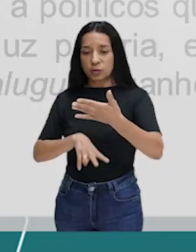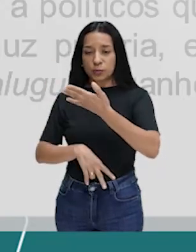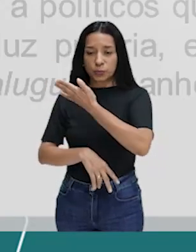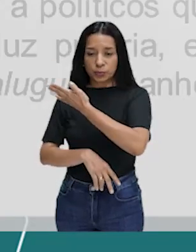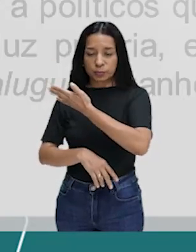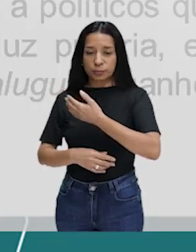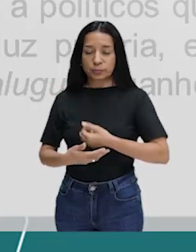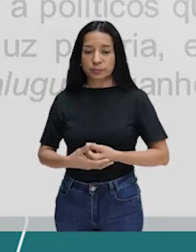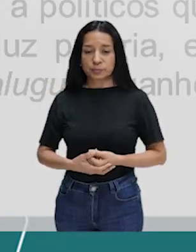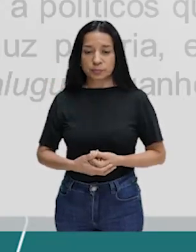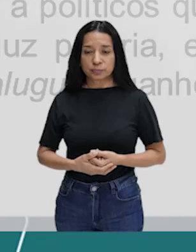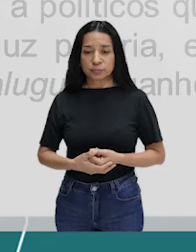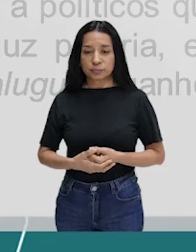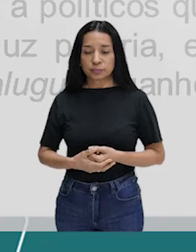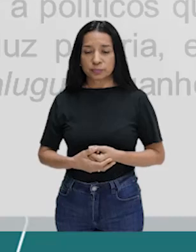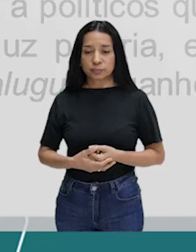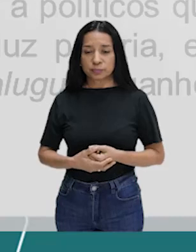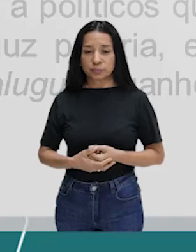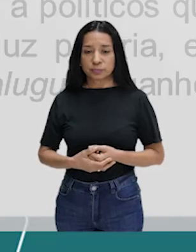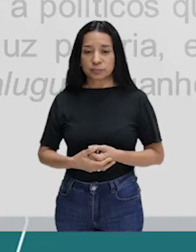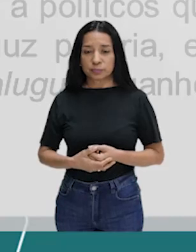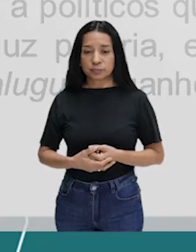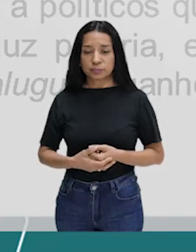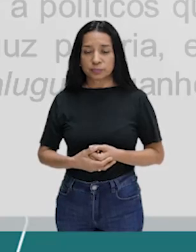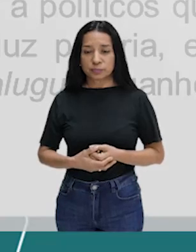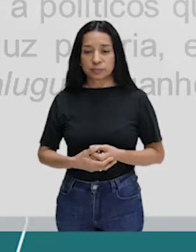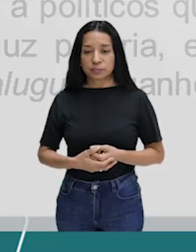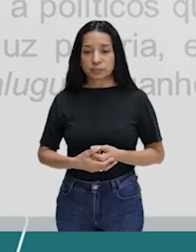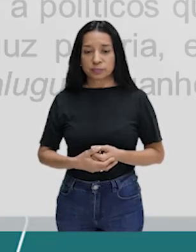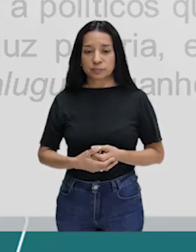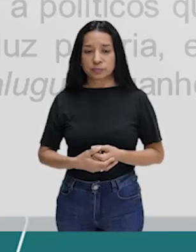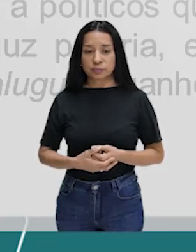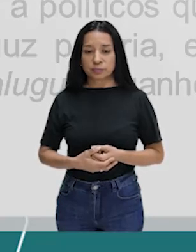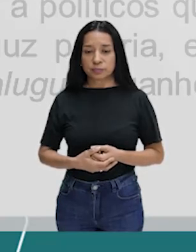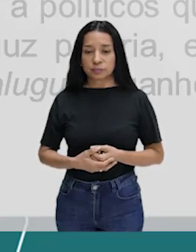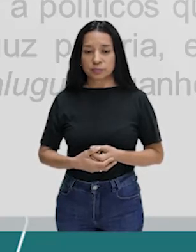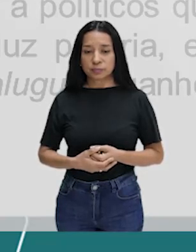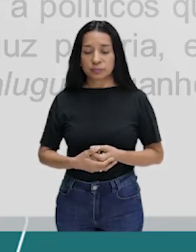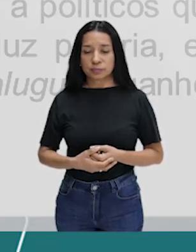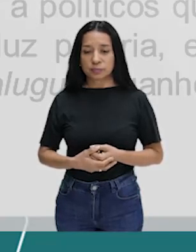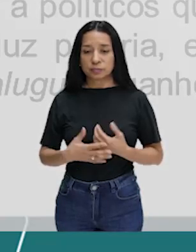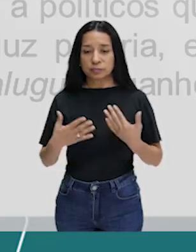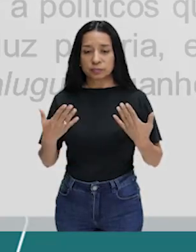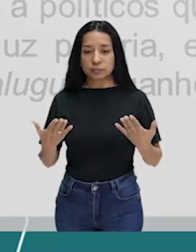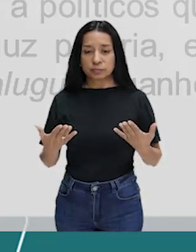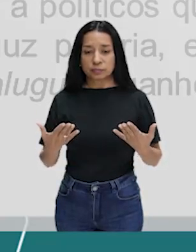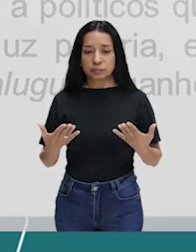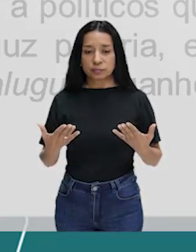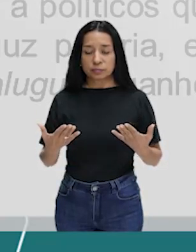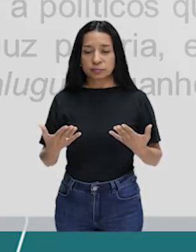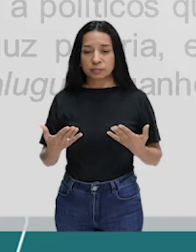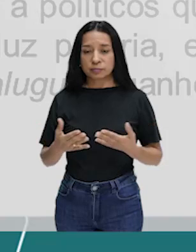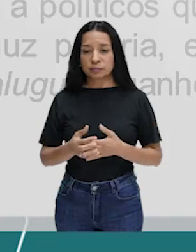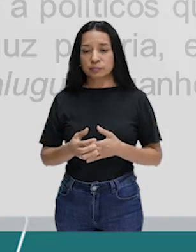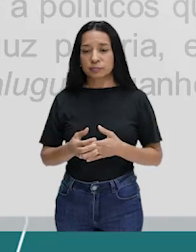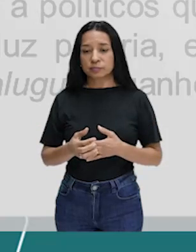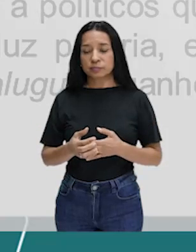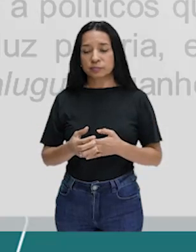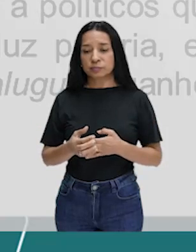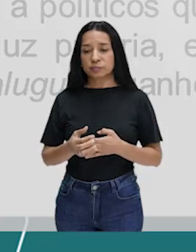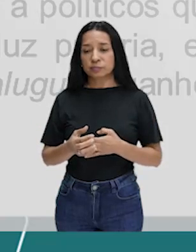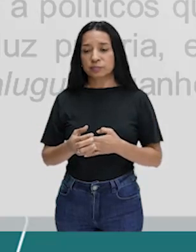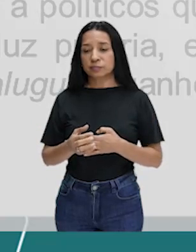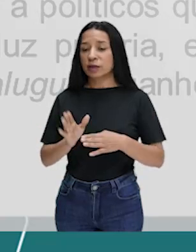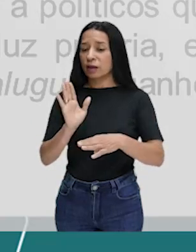bordel, pedia a cada estrela fria um brilho de aluguel. Então, ele começa. Caía a tarde